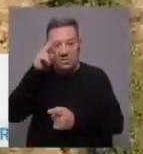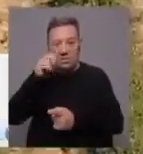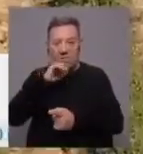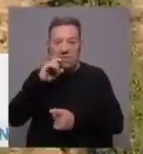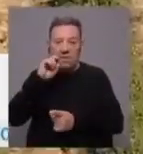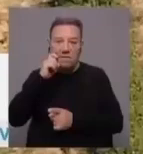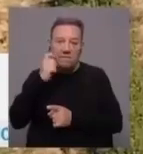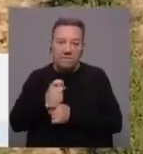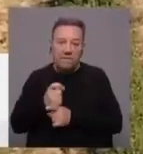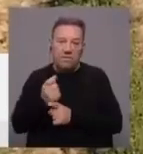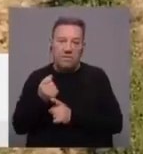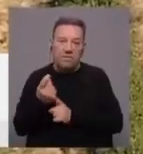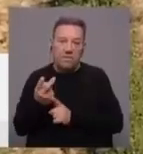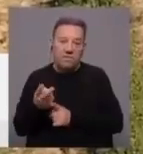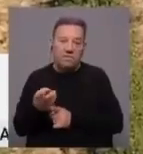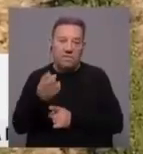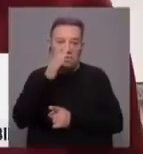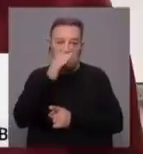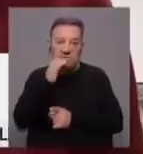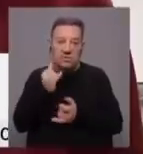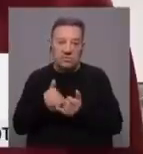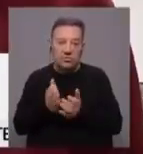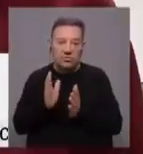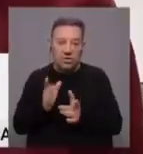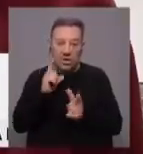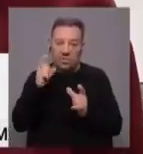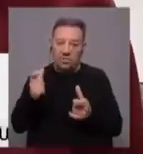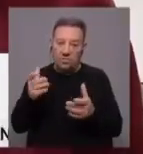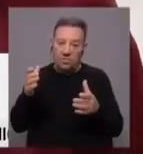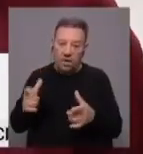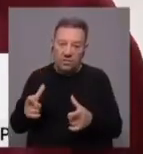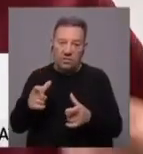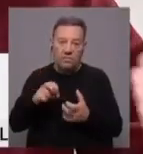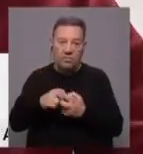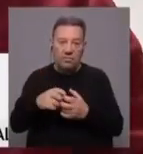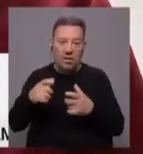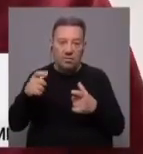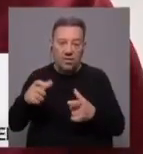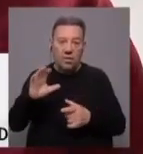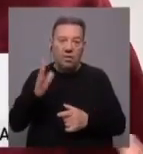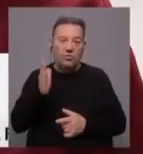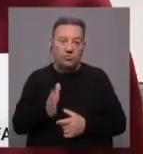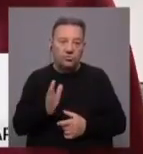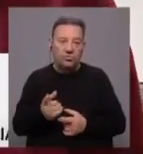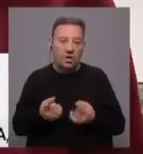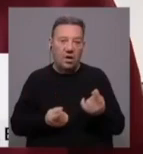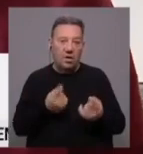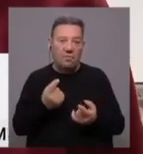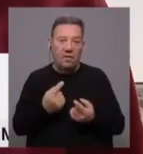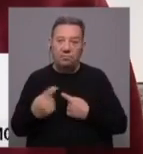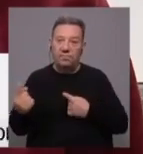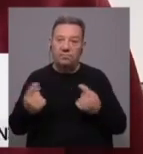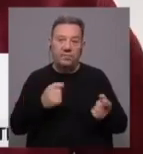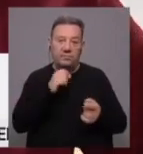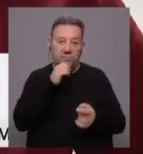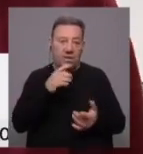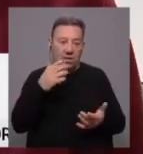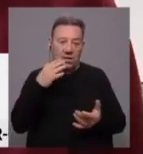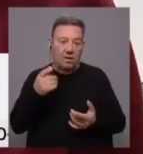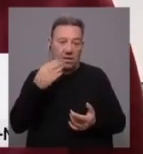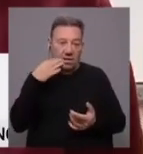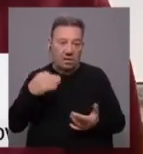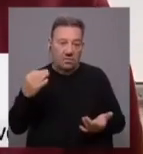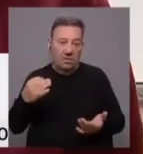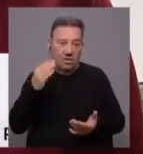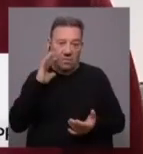verificar e quantificar se o risco está controlado se o problema está controlado ou se ouve já alguma discussão que é natural que